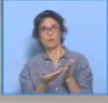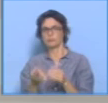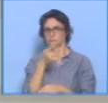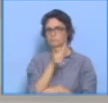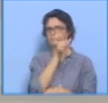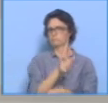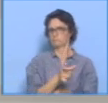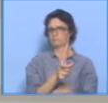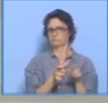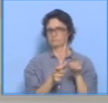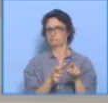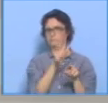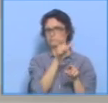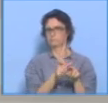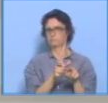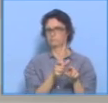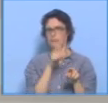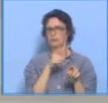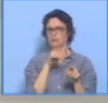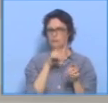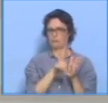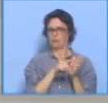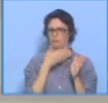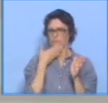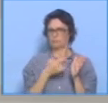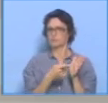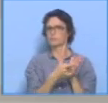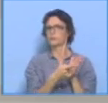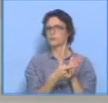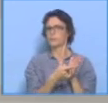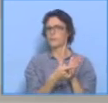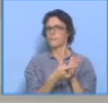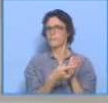legista, este doutor da lei,